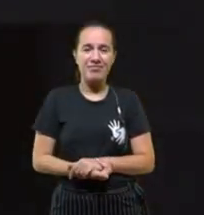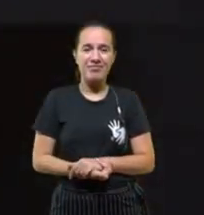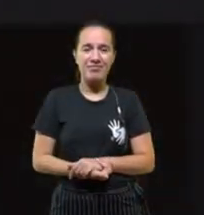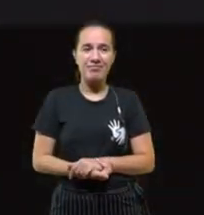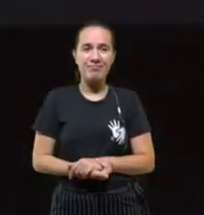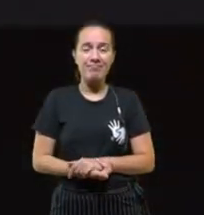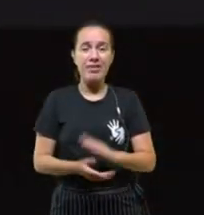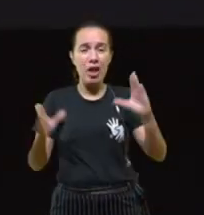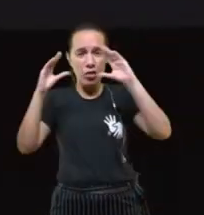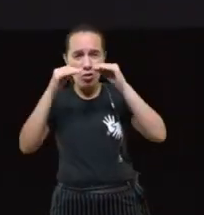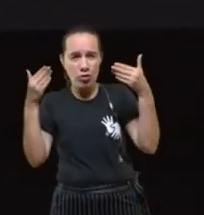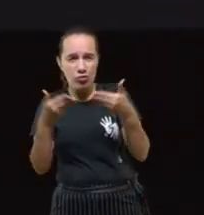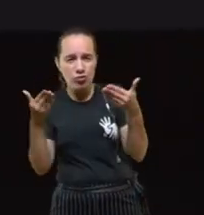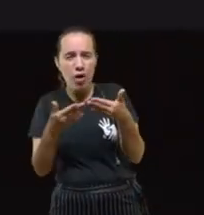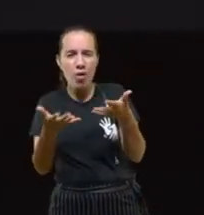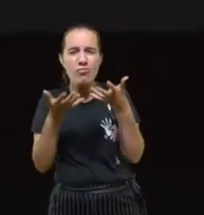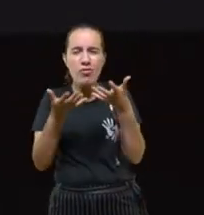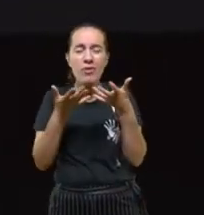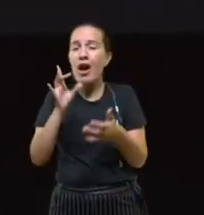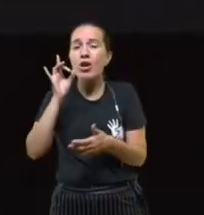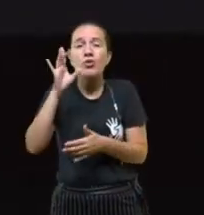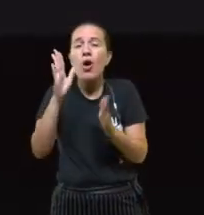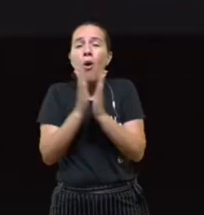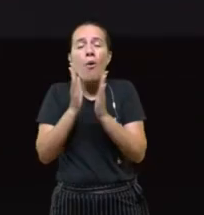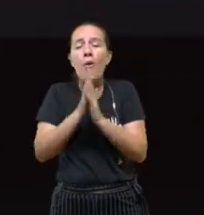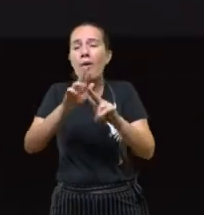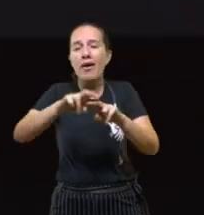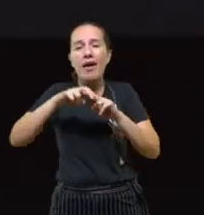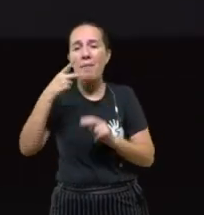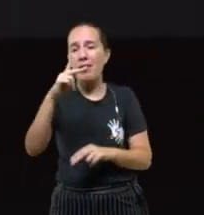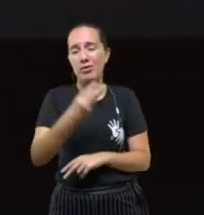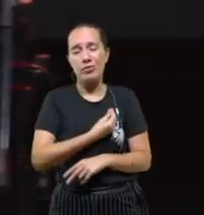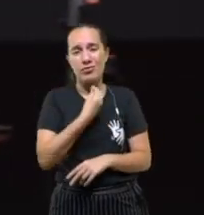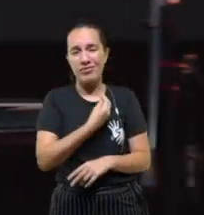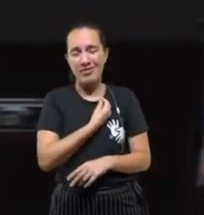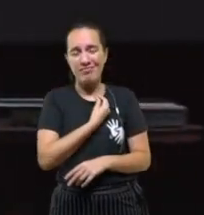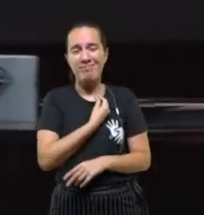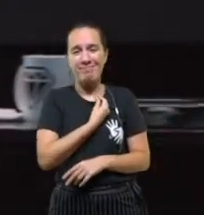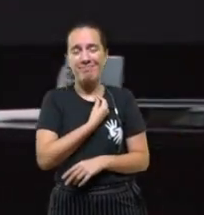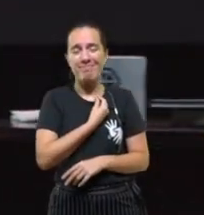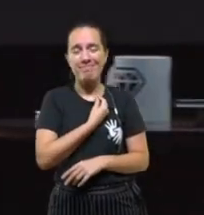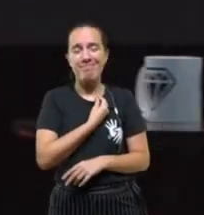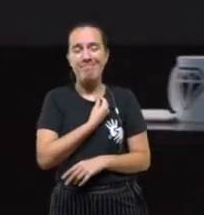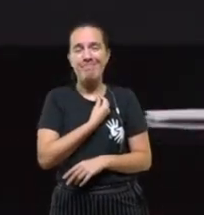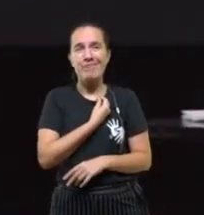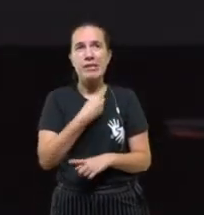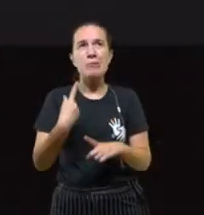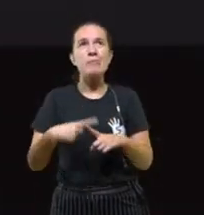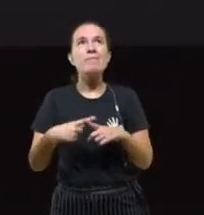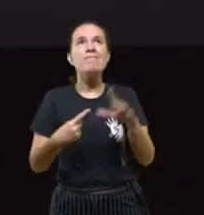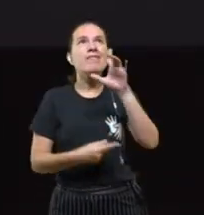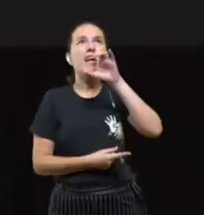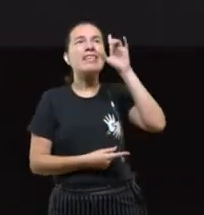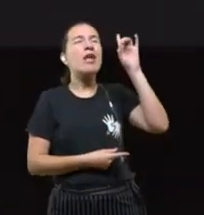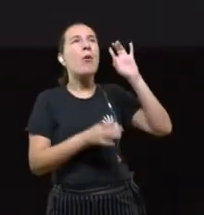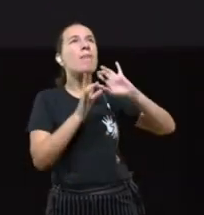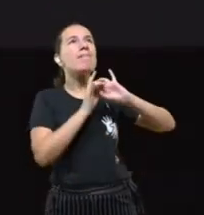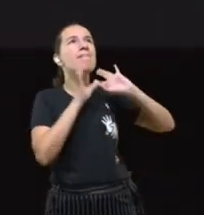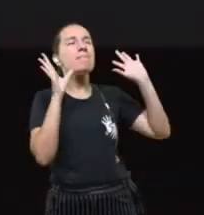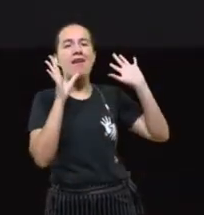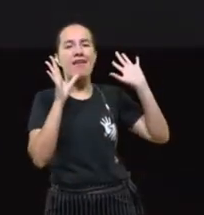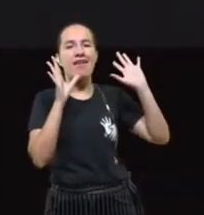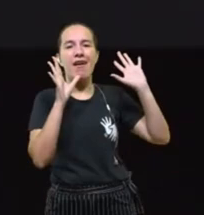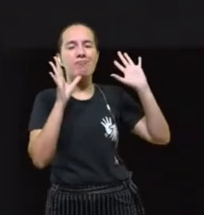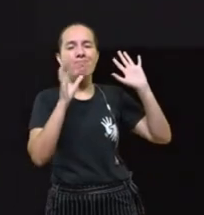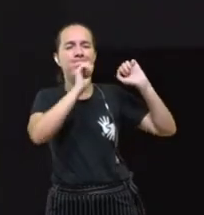Essa noite eu quero apenas orar por vocês, para Deus liberar